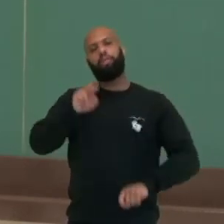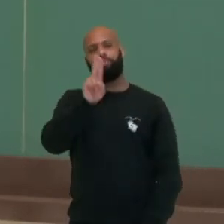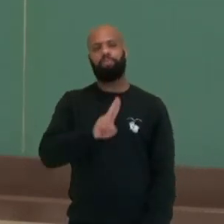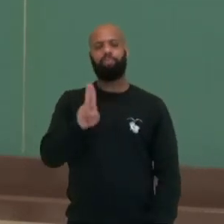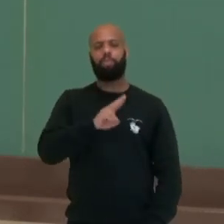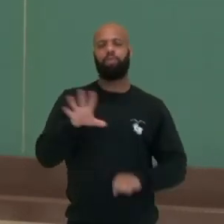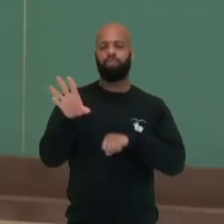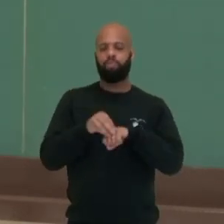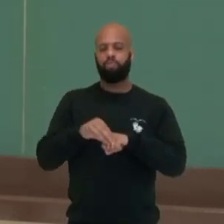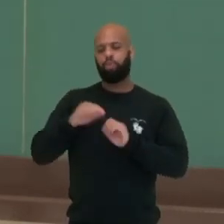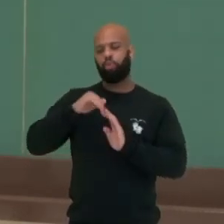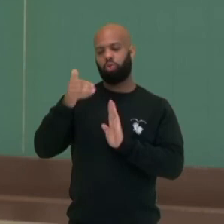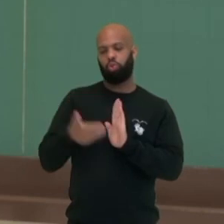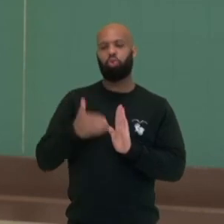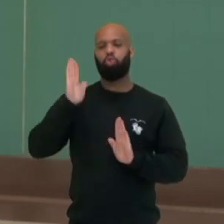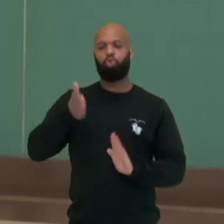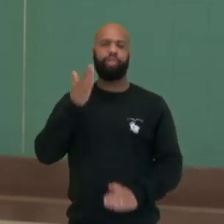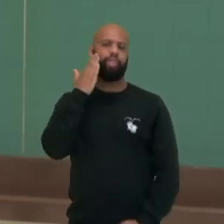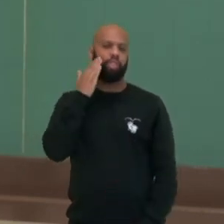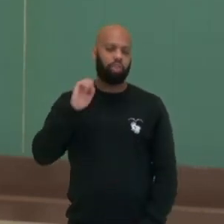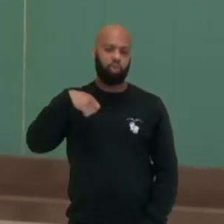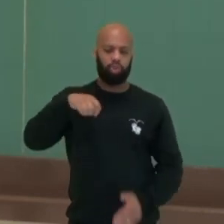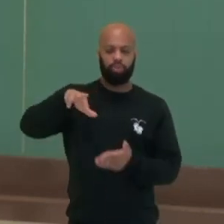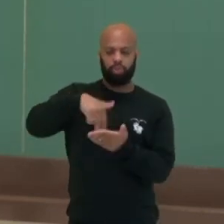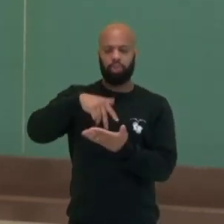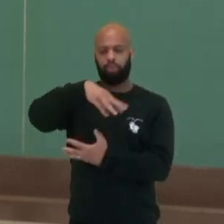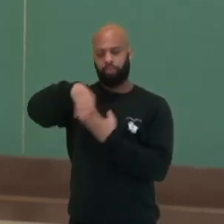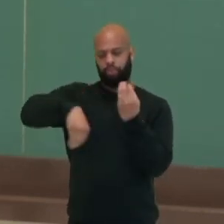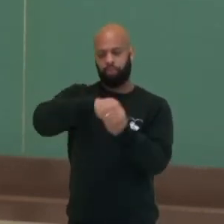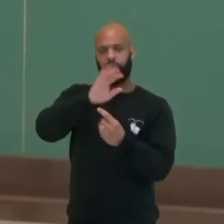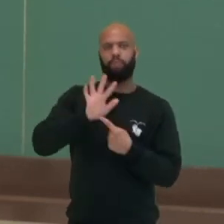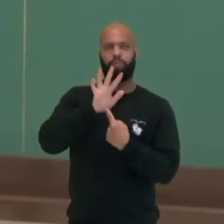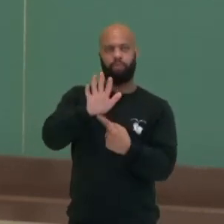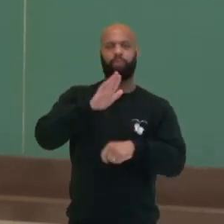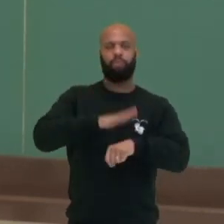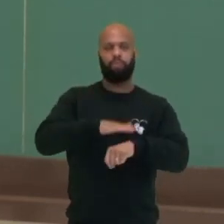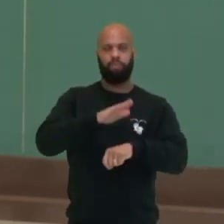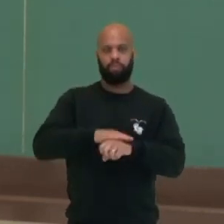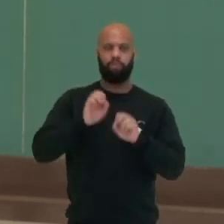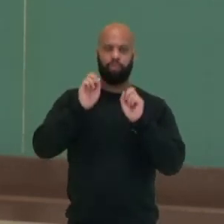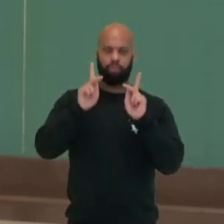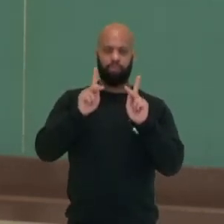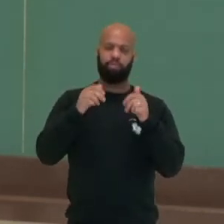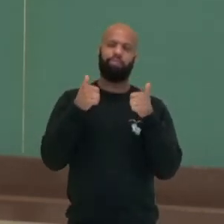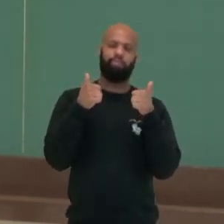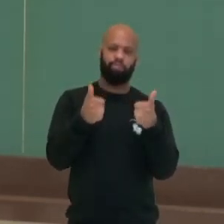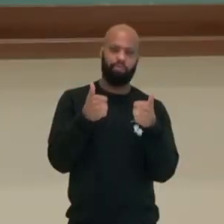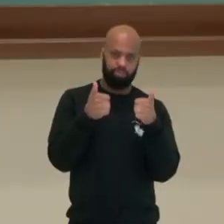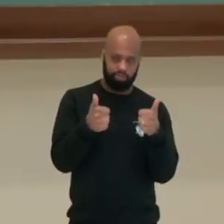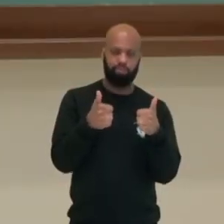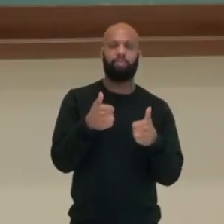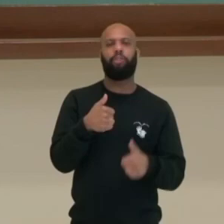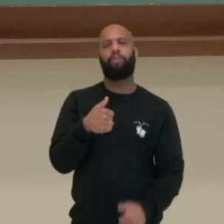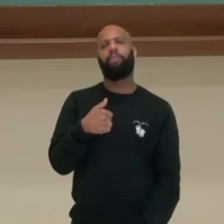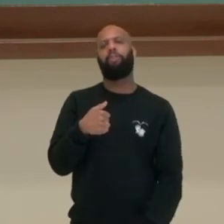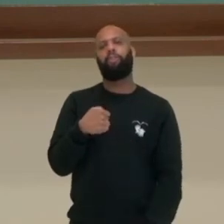o conhecimento que ele tem sobre as danças e mostrar ali, ok? Muito bem, pessoal.